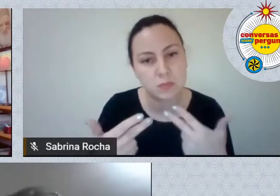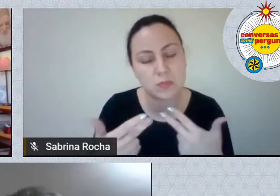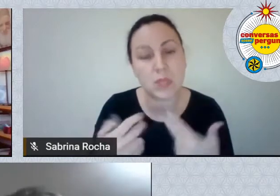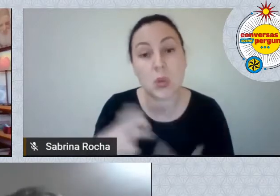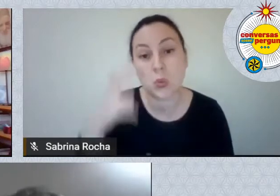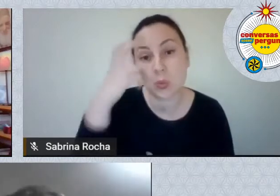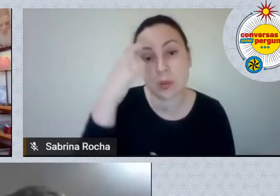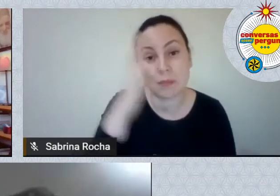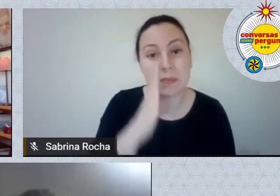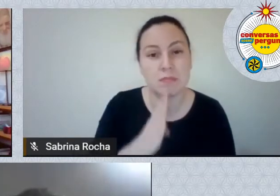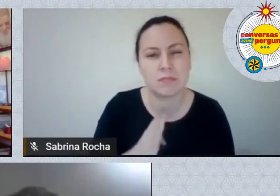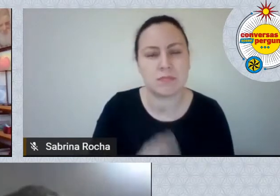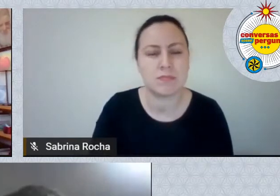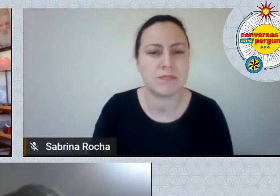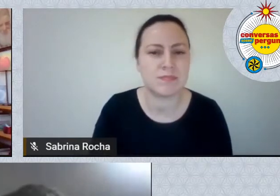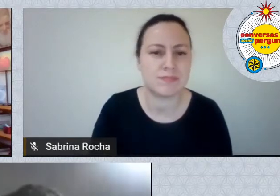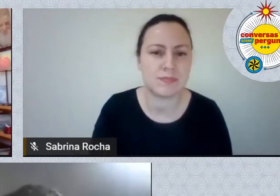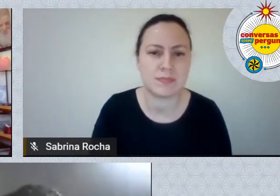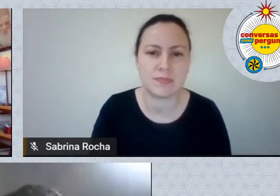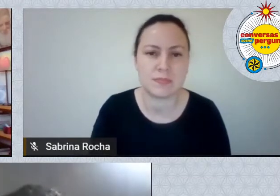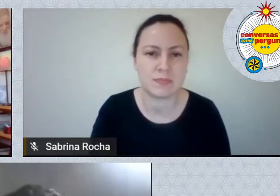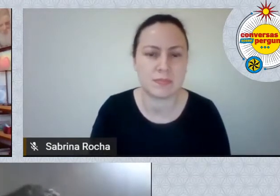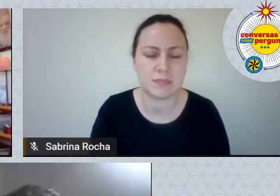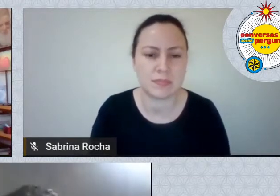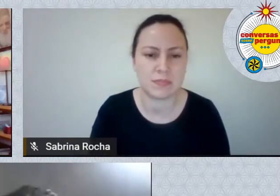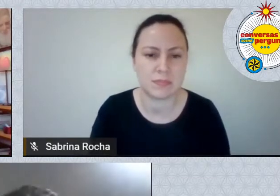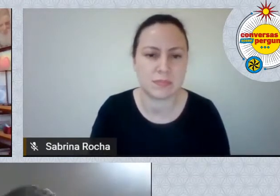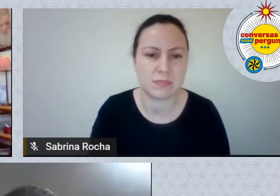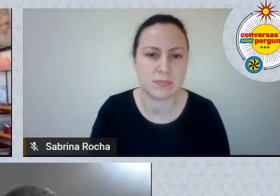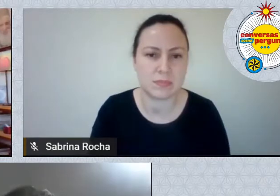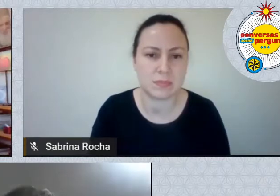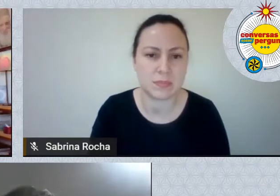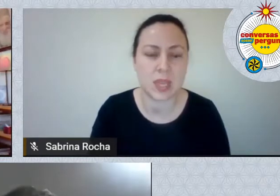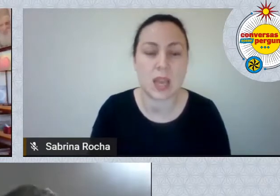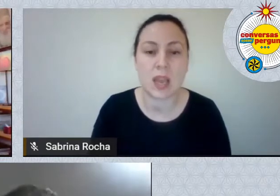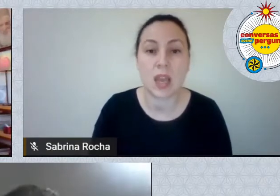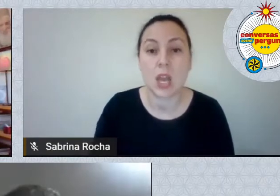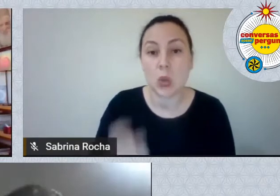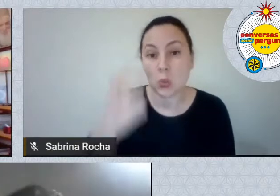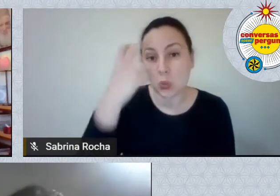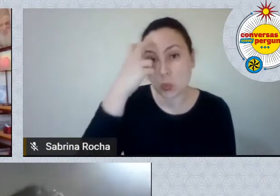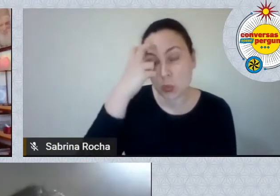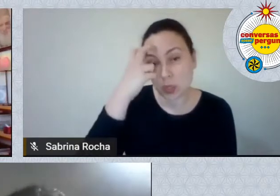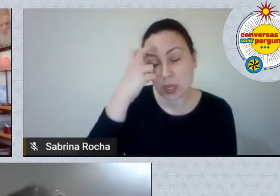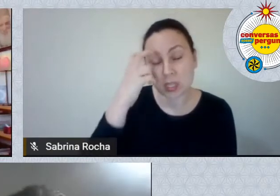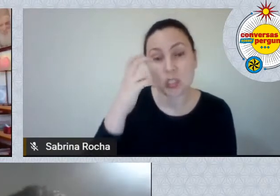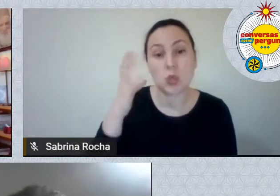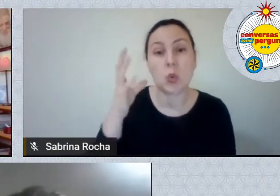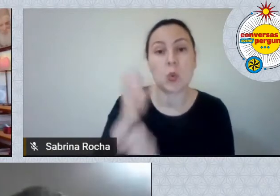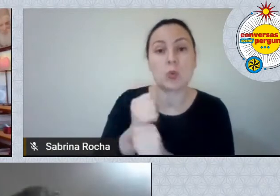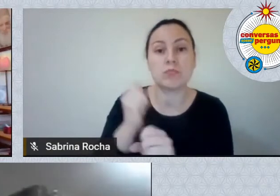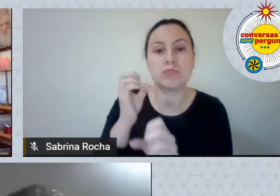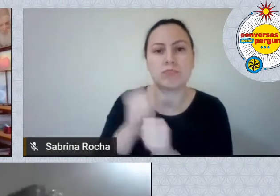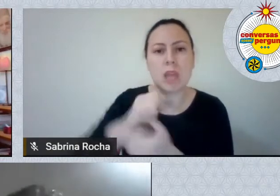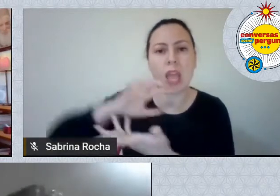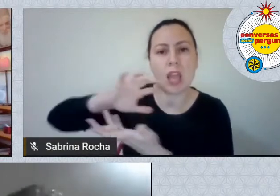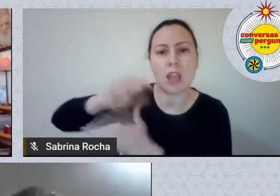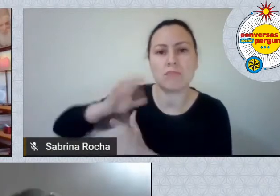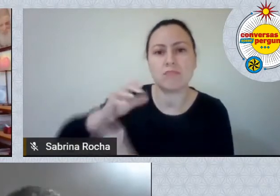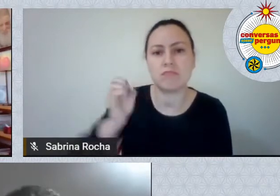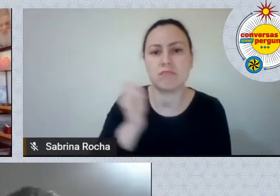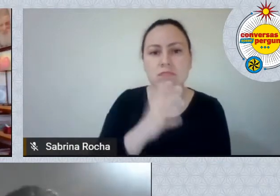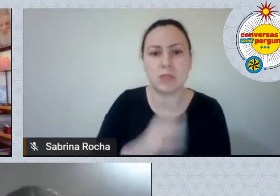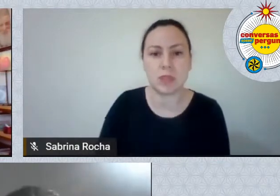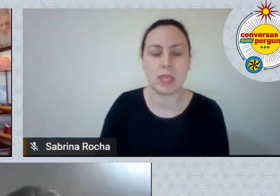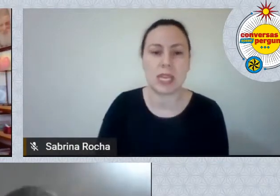brasileira ela não tem, que é a cultura da reconstrução. Todo aquele que veio de uma família que passou